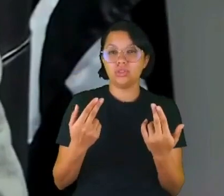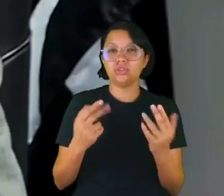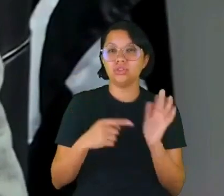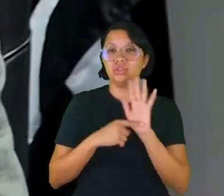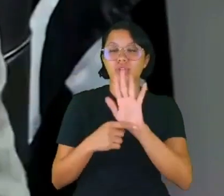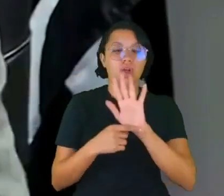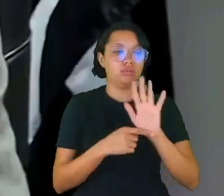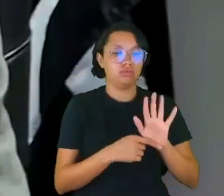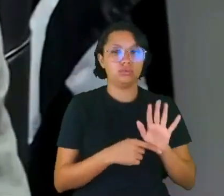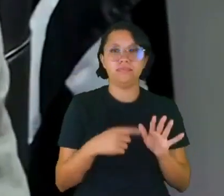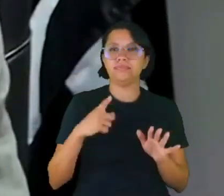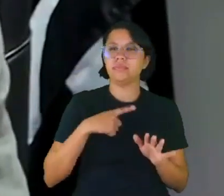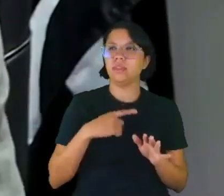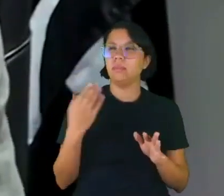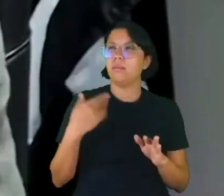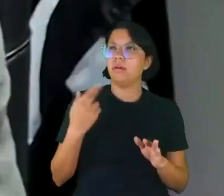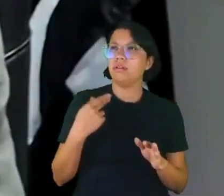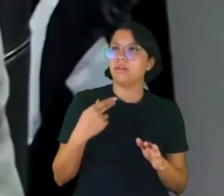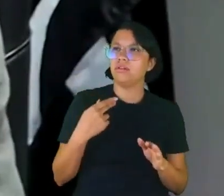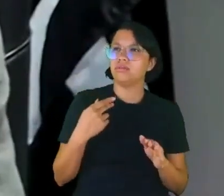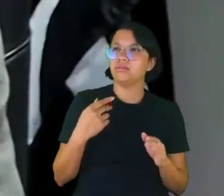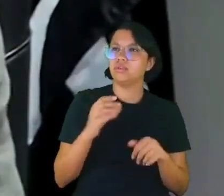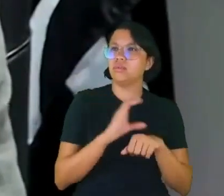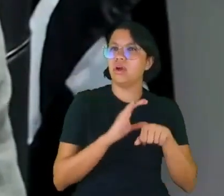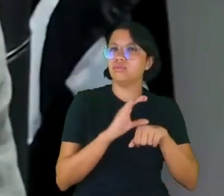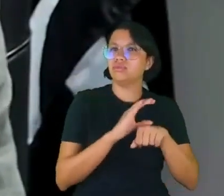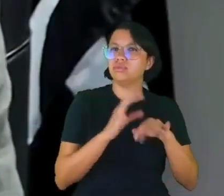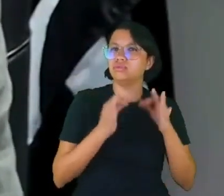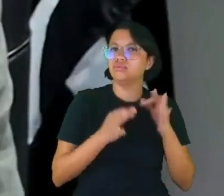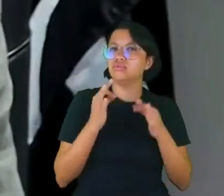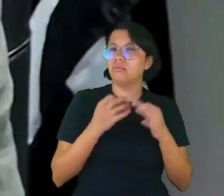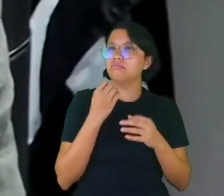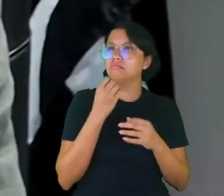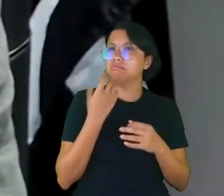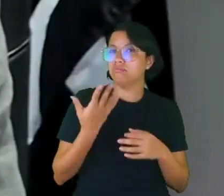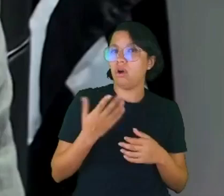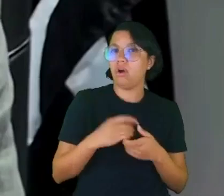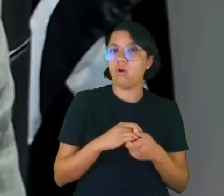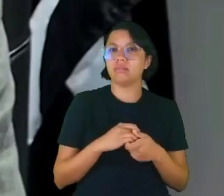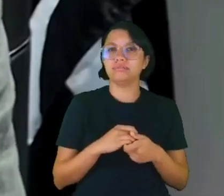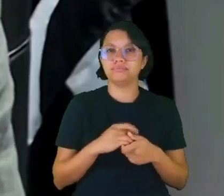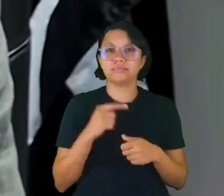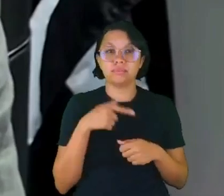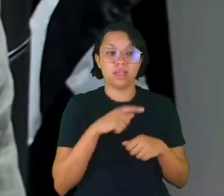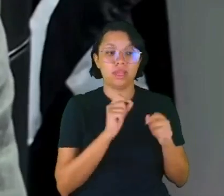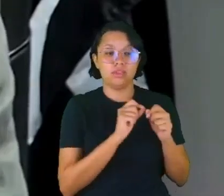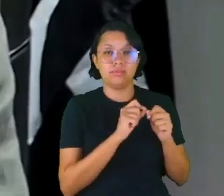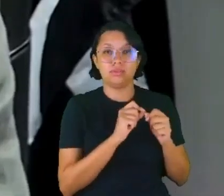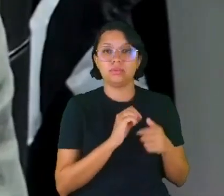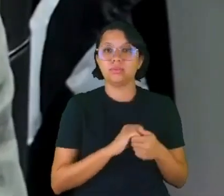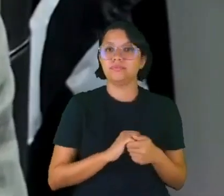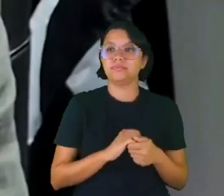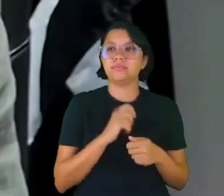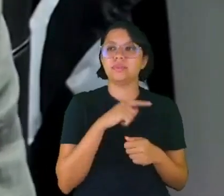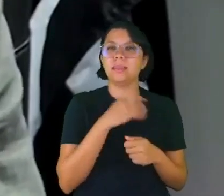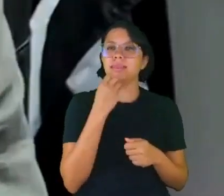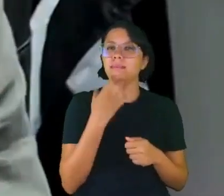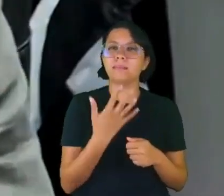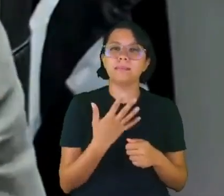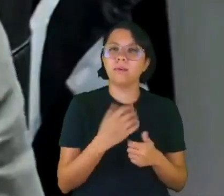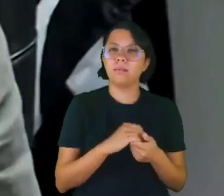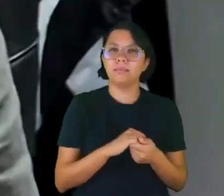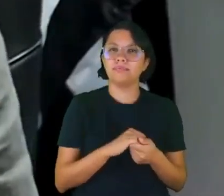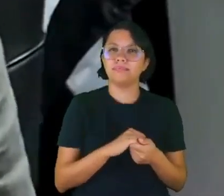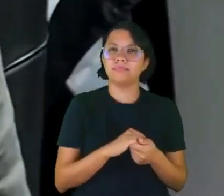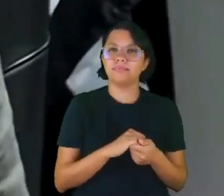nós temos, para nós, uma Constituição que nós julgamos boa. Foi essa que nós fizemos. E ela é tão